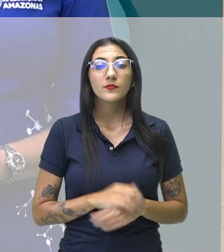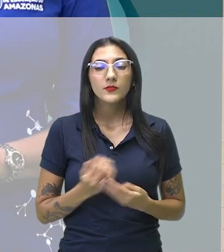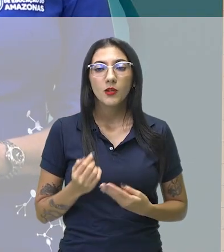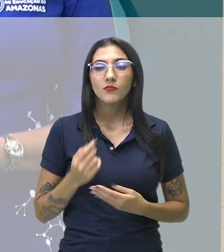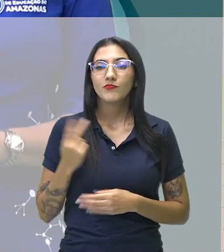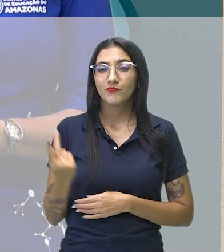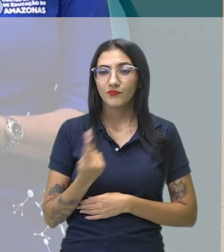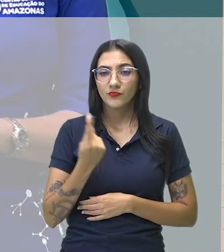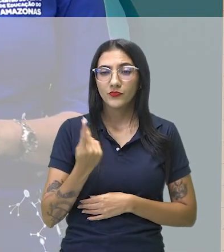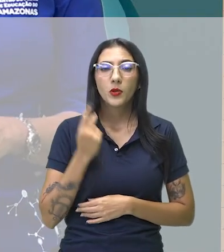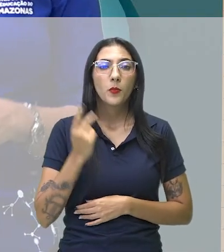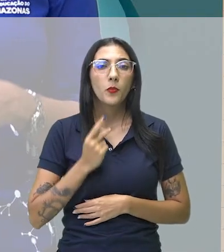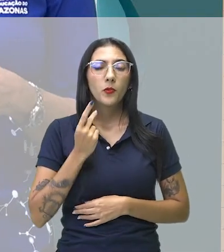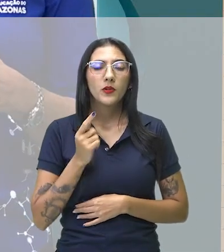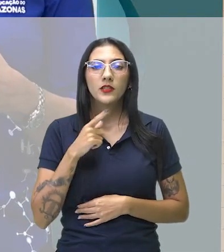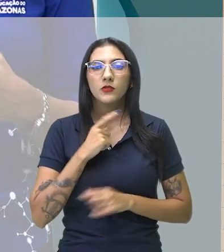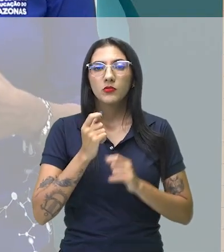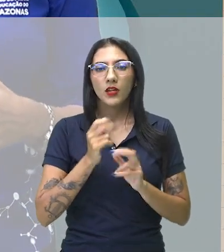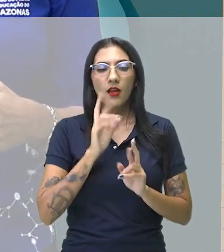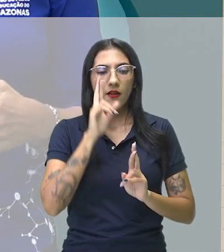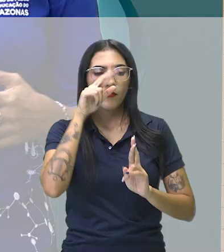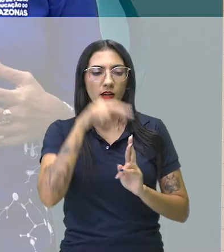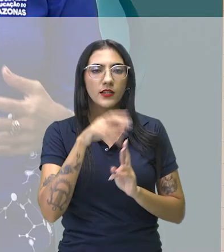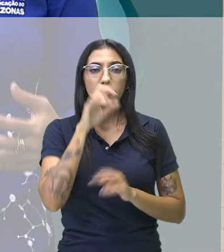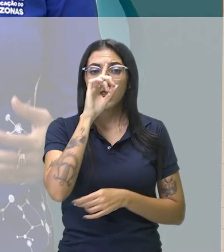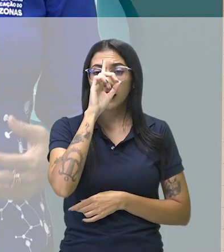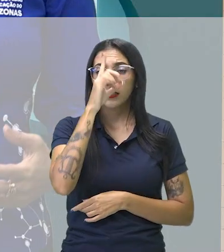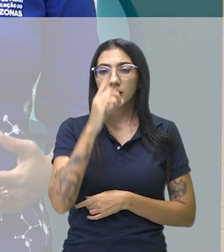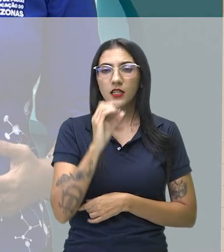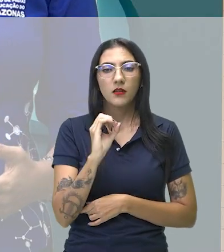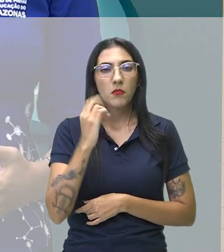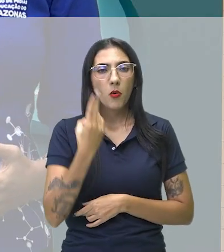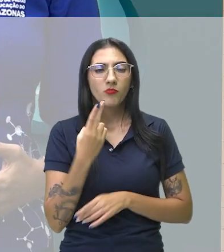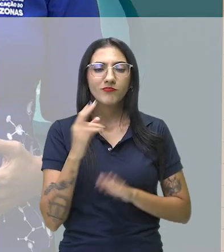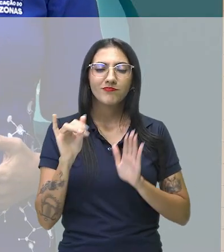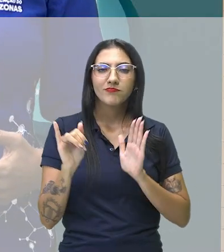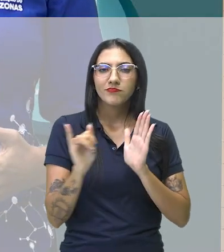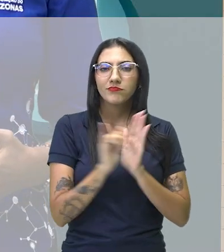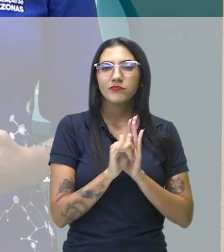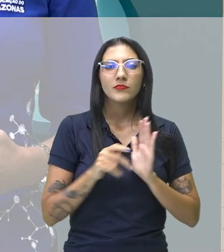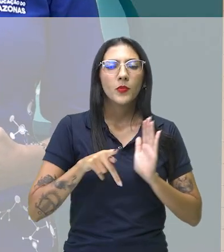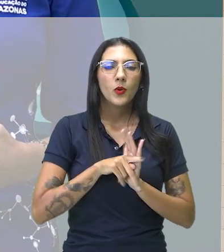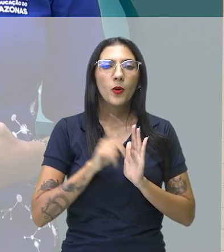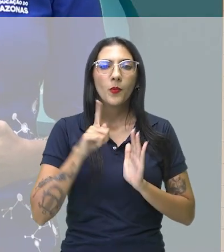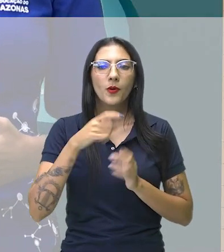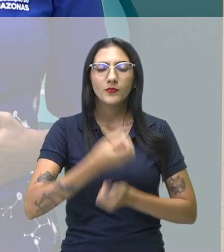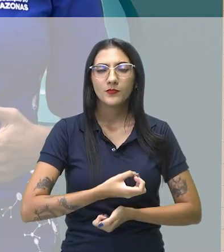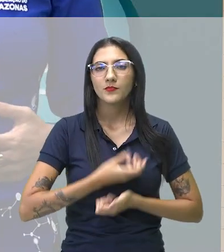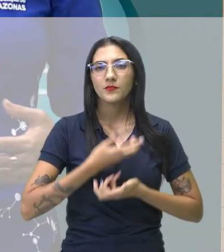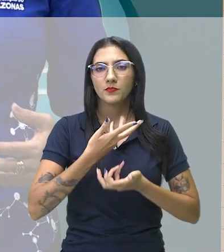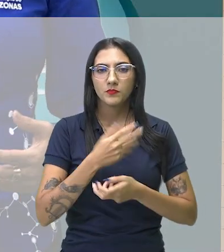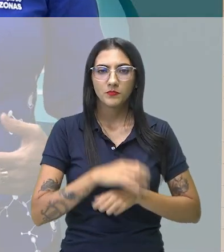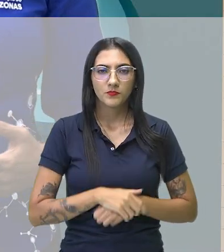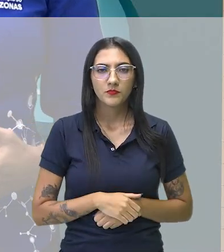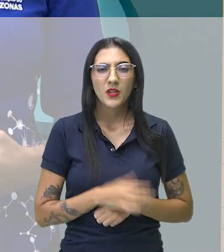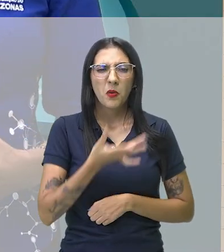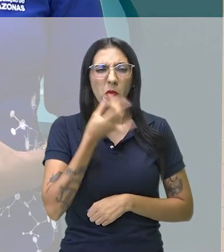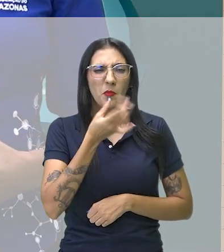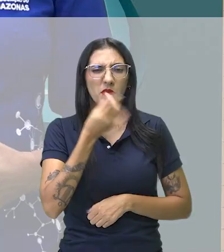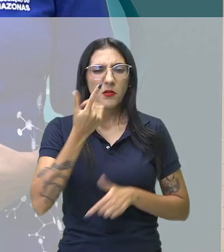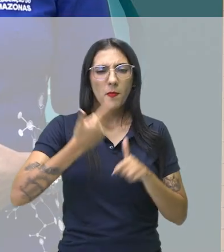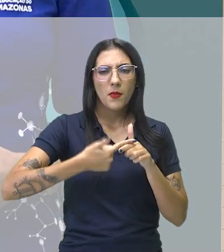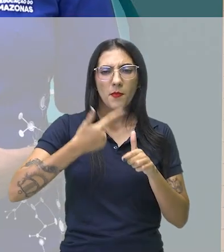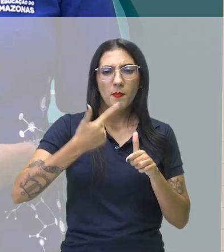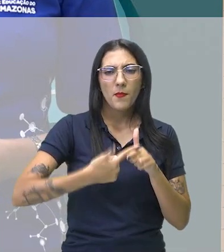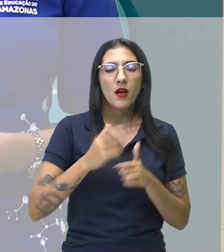valores políticos refere-se às ideias ou ideologias que a obra expressa, seja